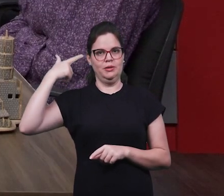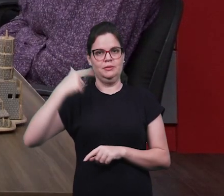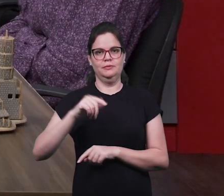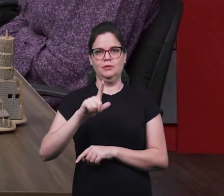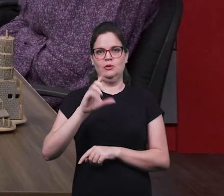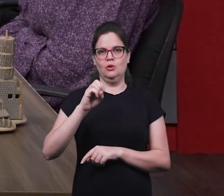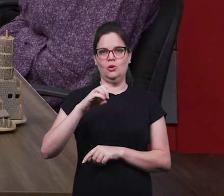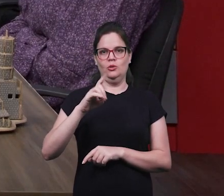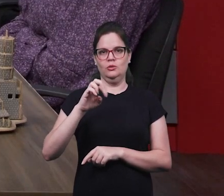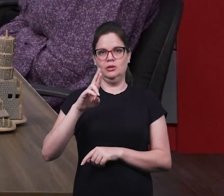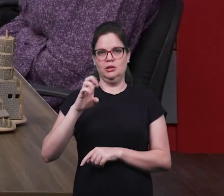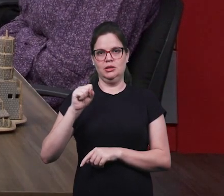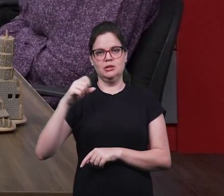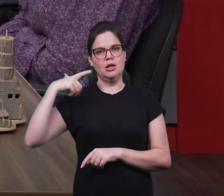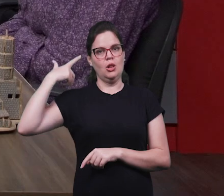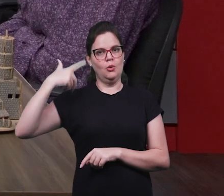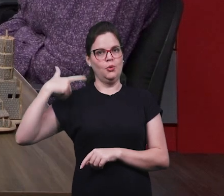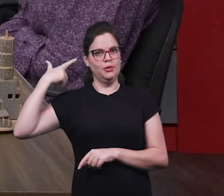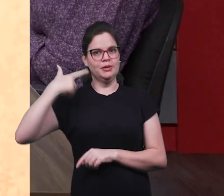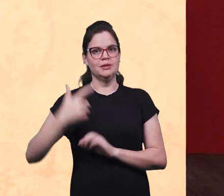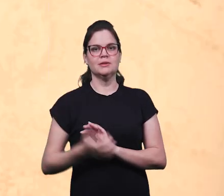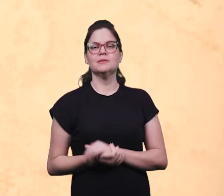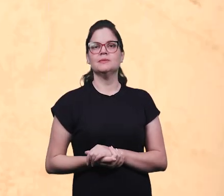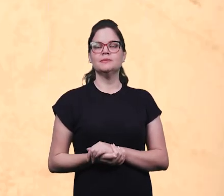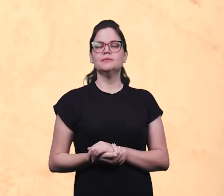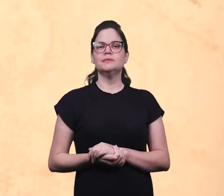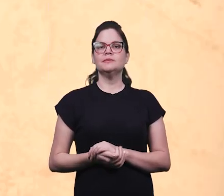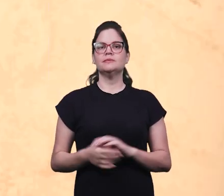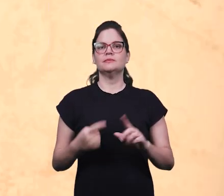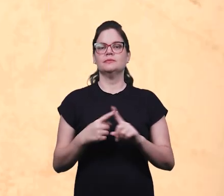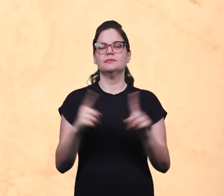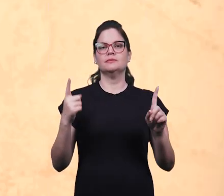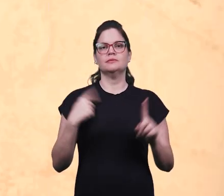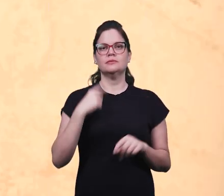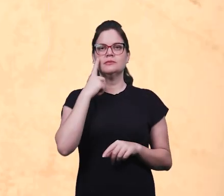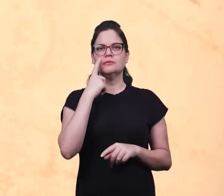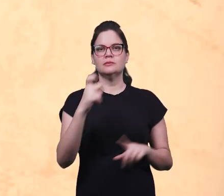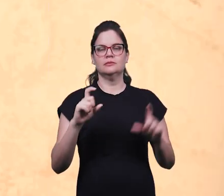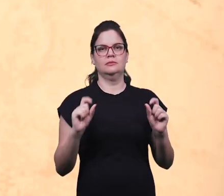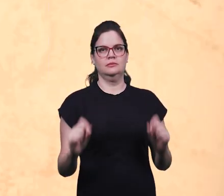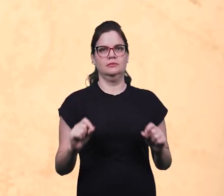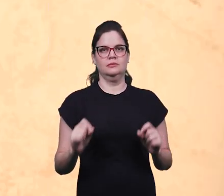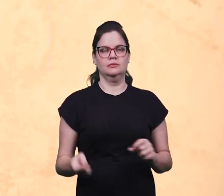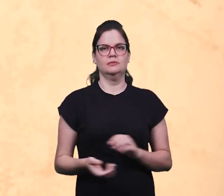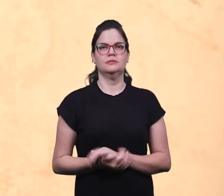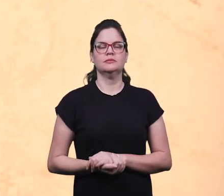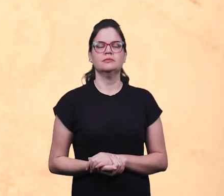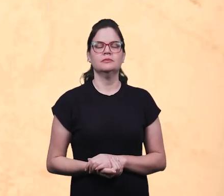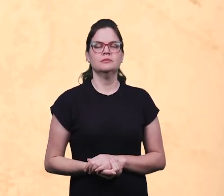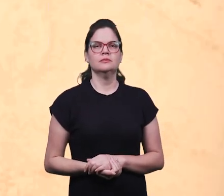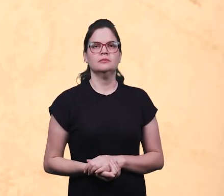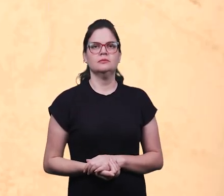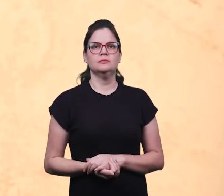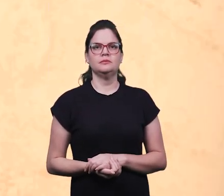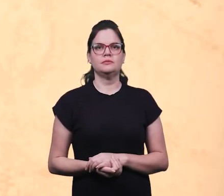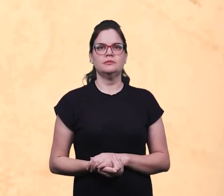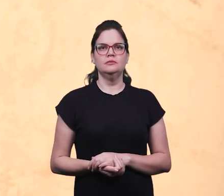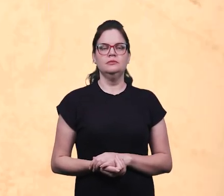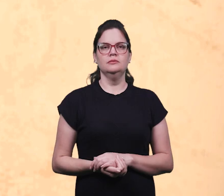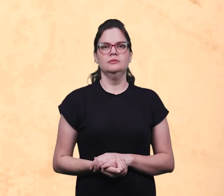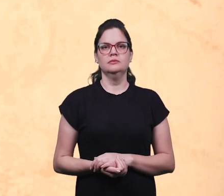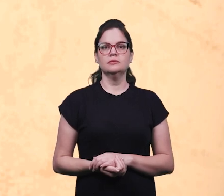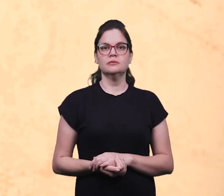o interessante é que o Xerxes, ele tem esse